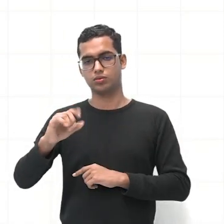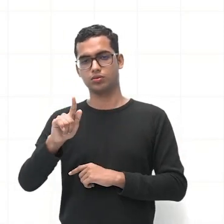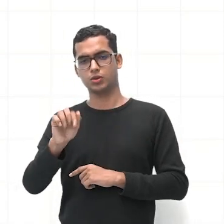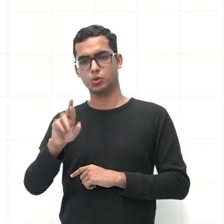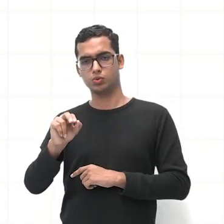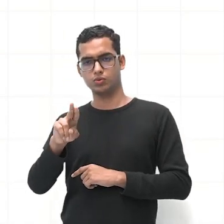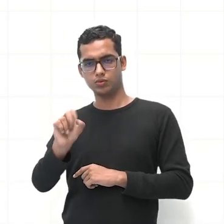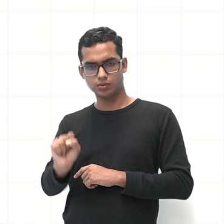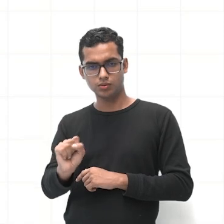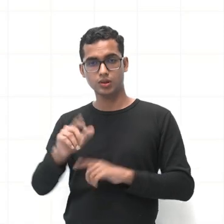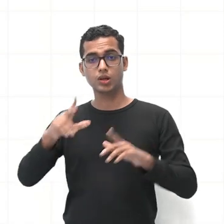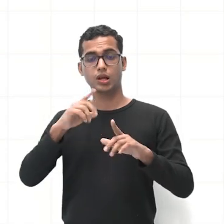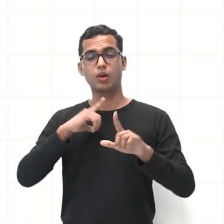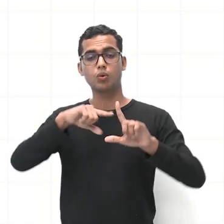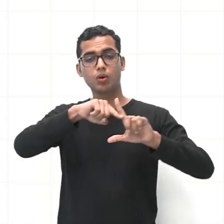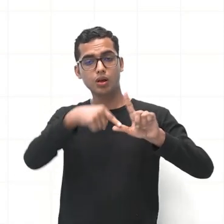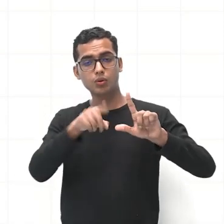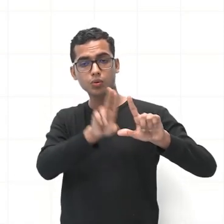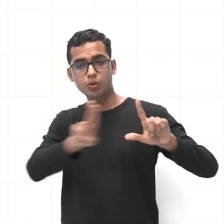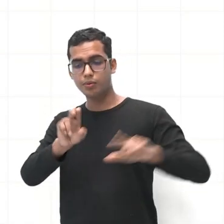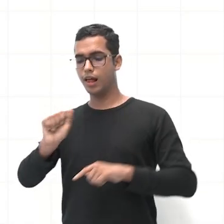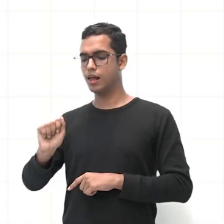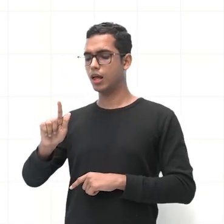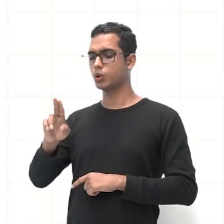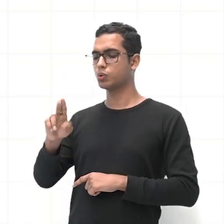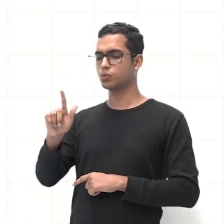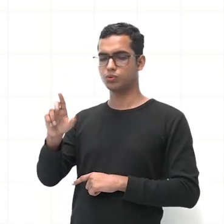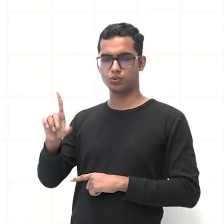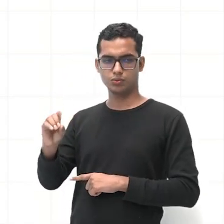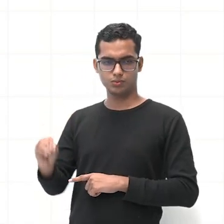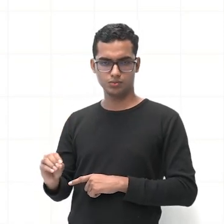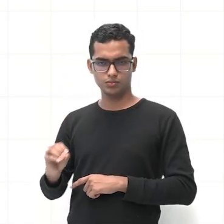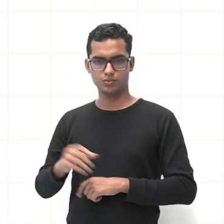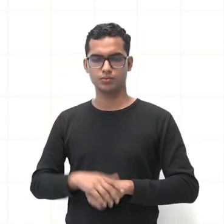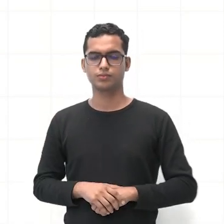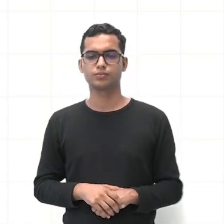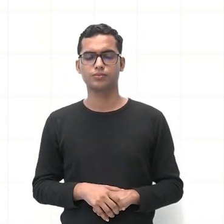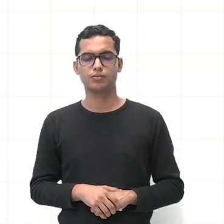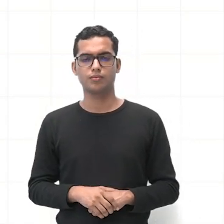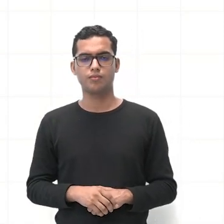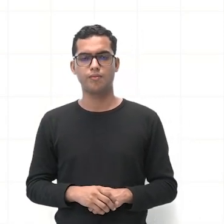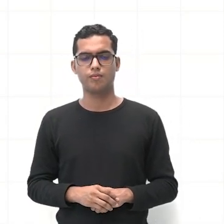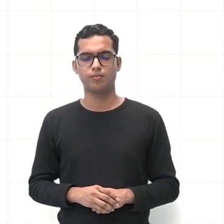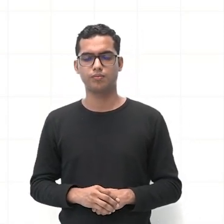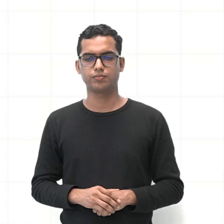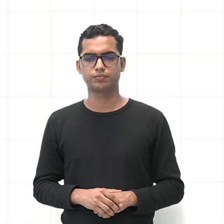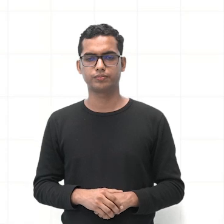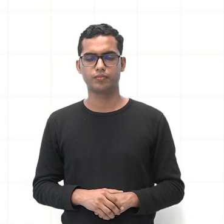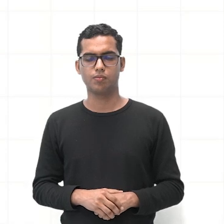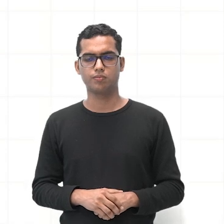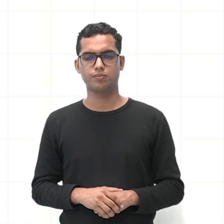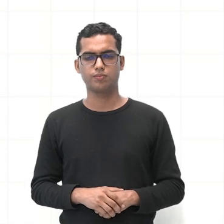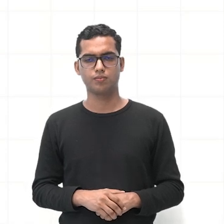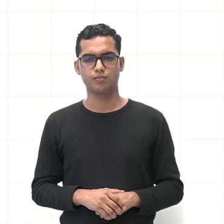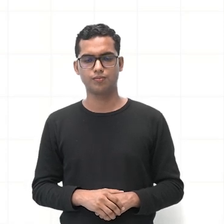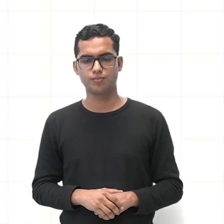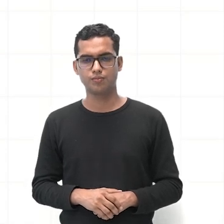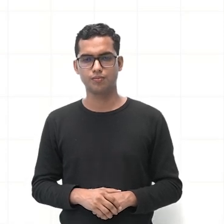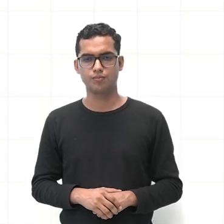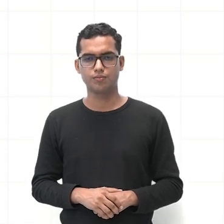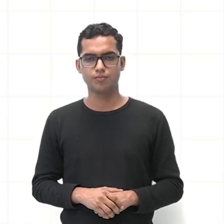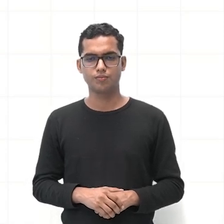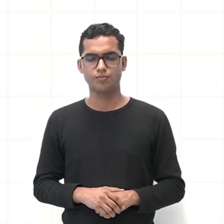agudo. Então, podemos observar aqui, nesse triângulo que também é isósceles, né? E em relação aos ângulos, ele